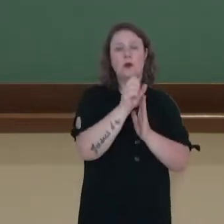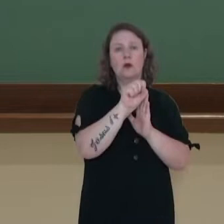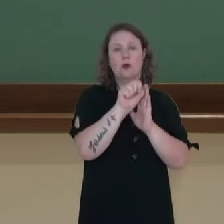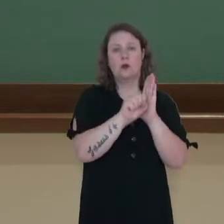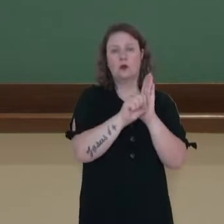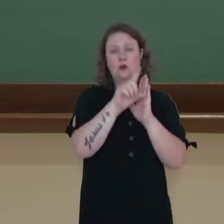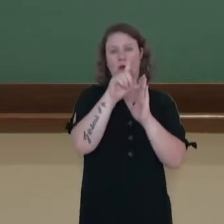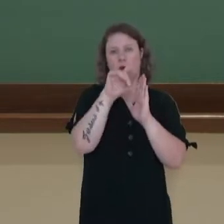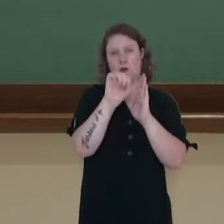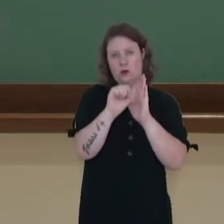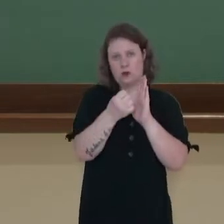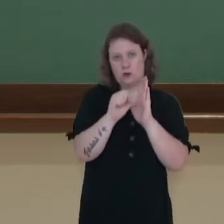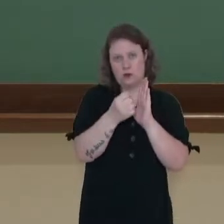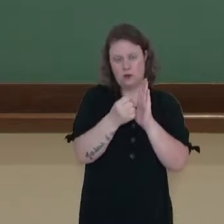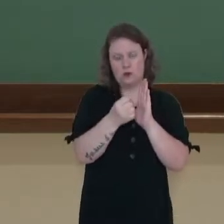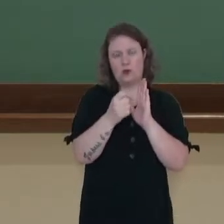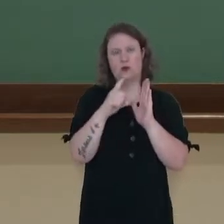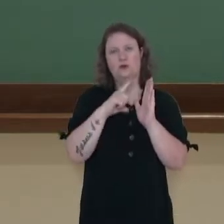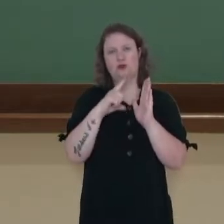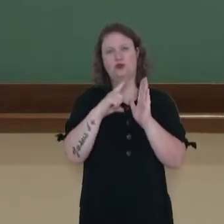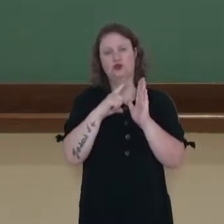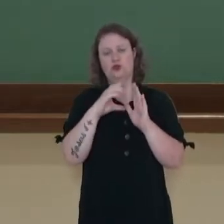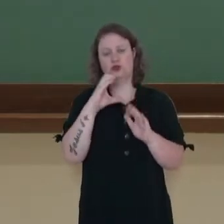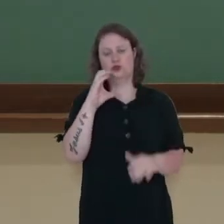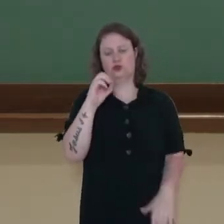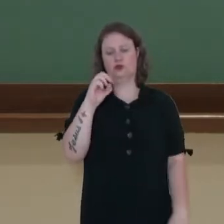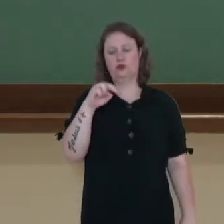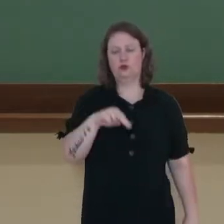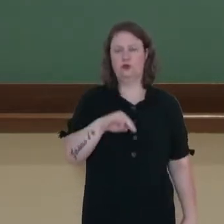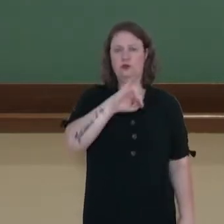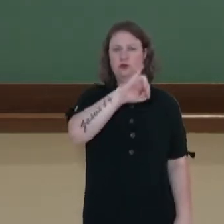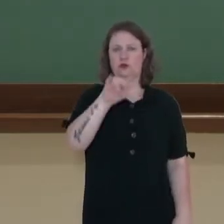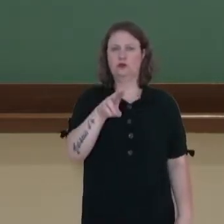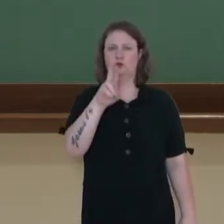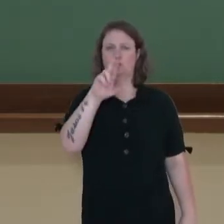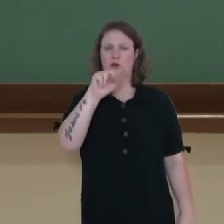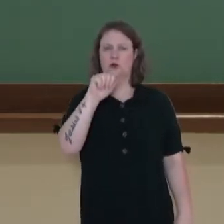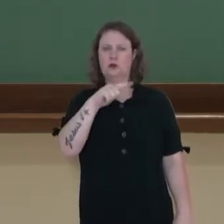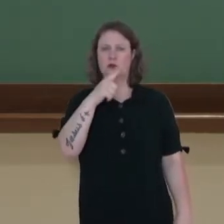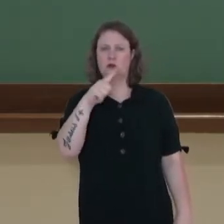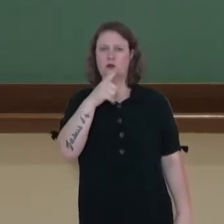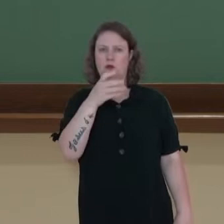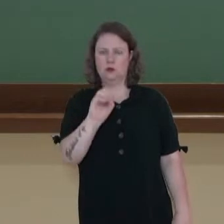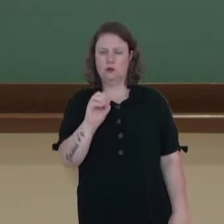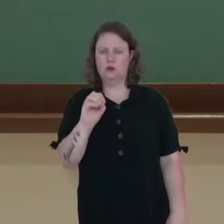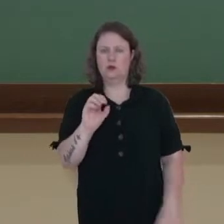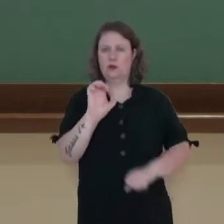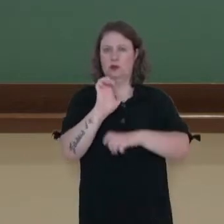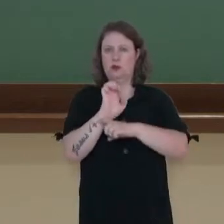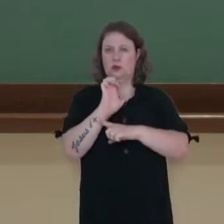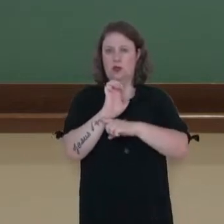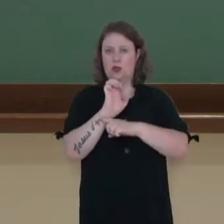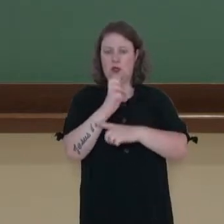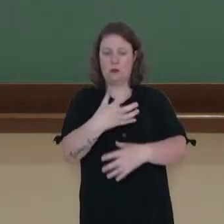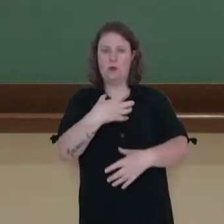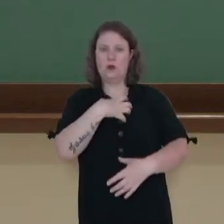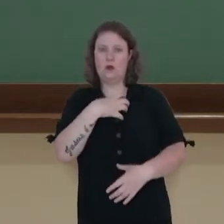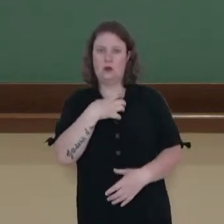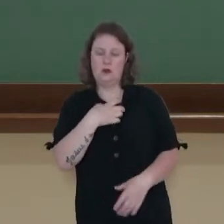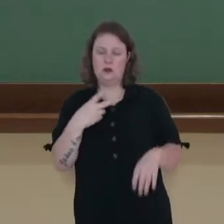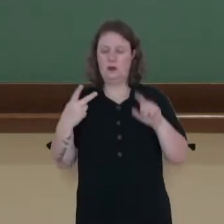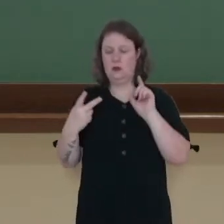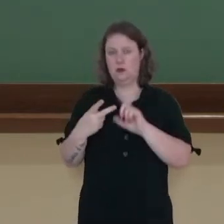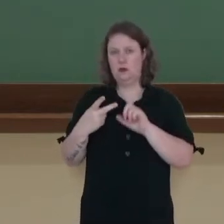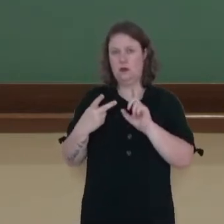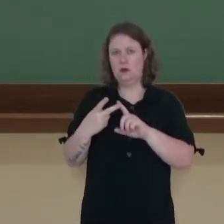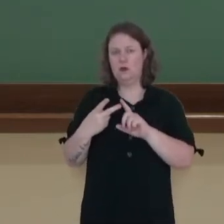em movimentos como a Conjuração Baiana, que já defendia a República no Brasil, a Inconfidência Mineira, que